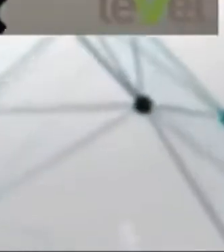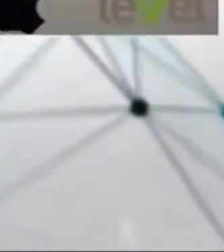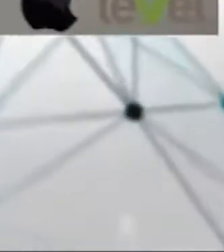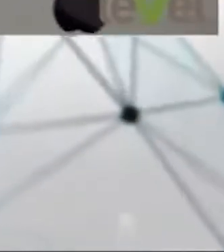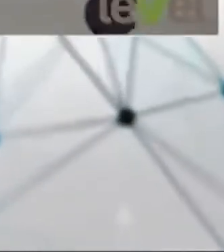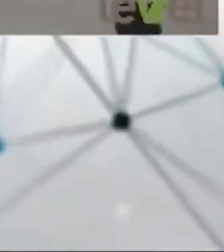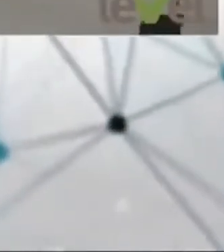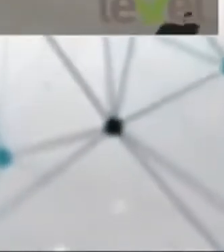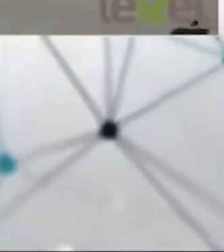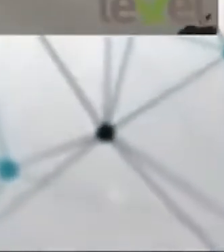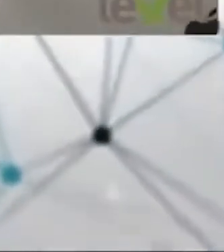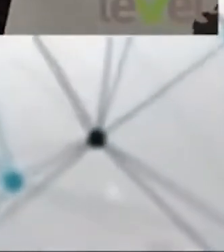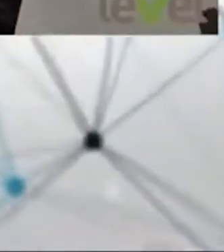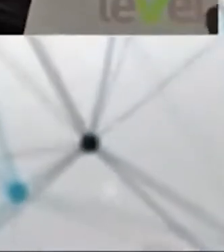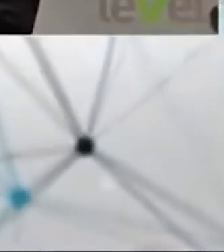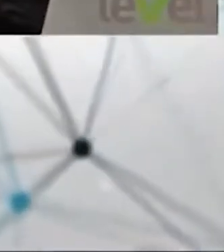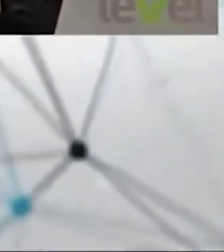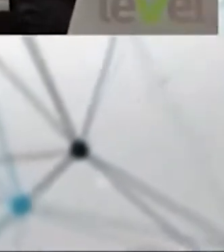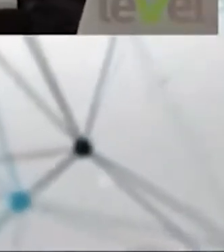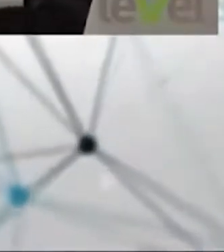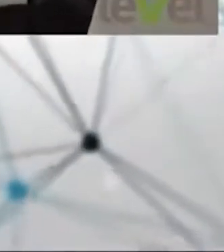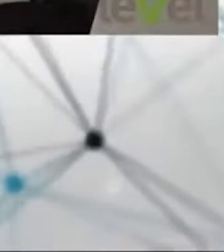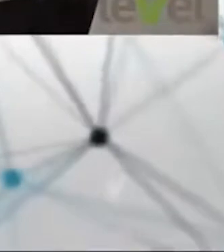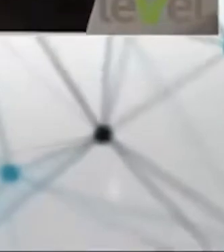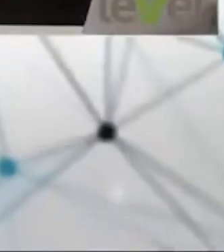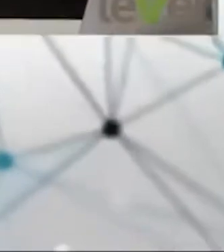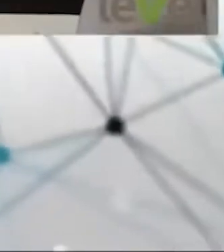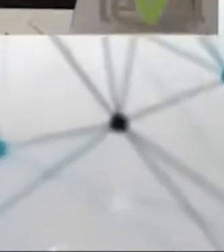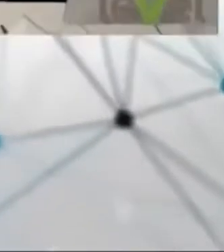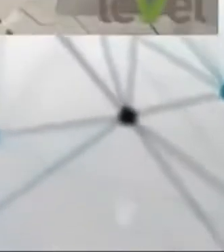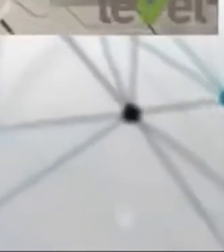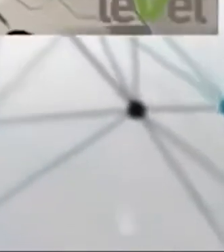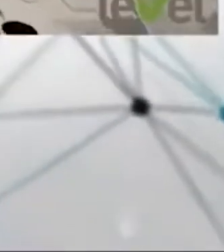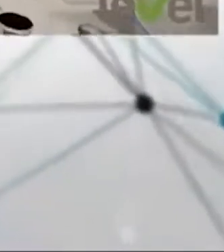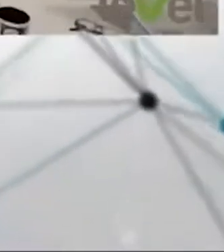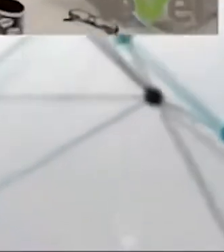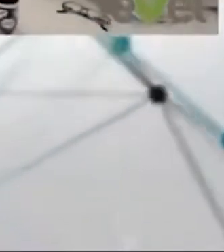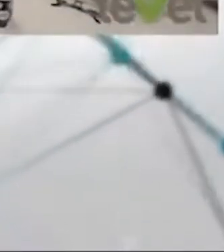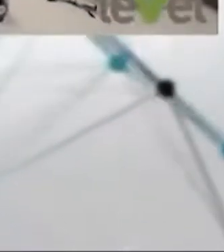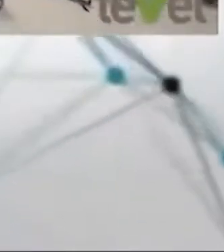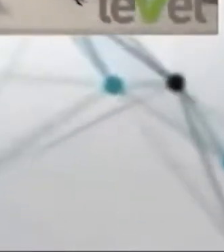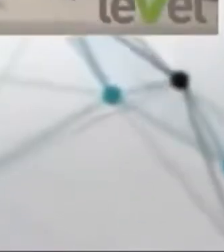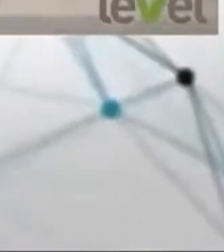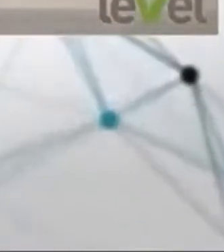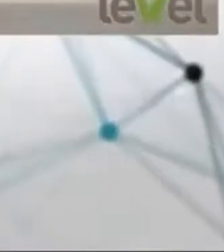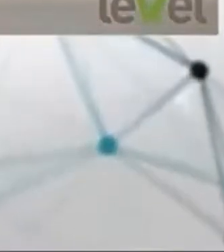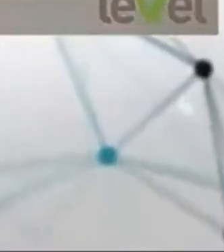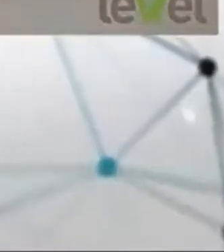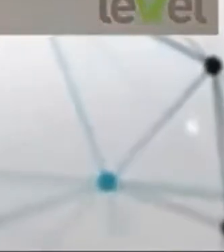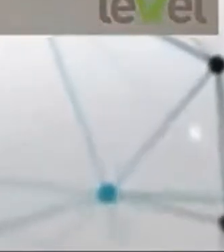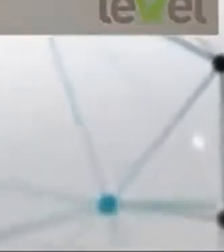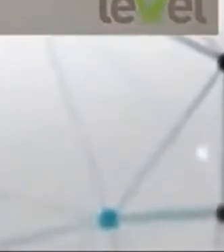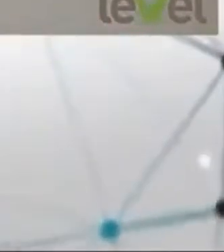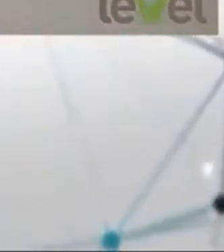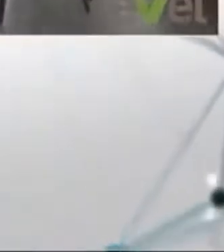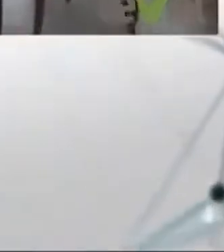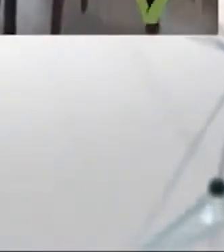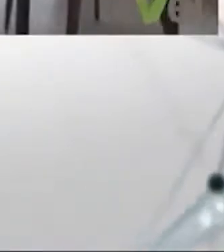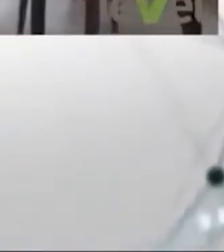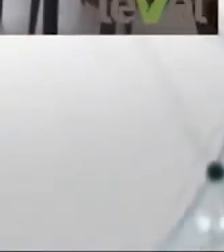Nossos profissionais são especializados e continuamente capacitados para garantir a melhor compra e o compliance da sua